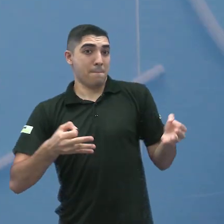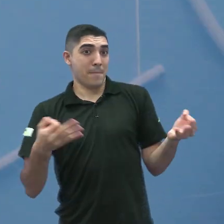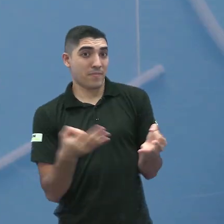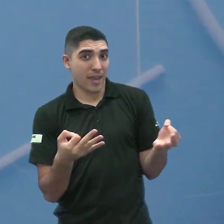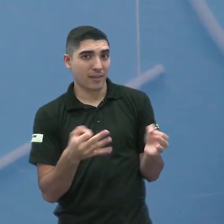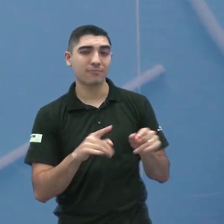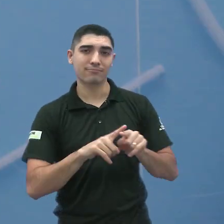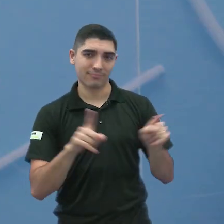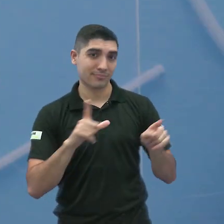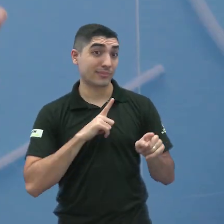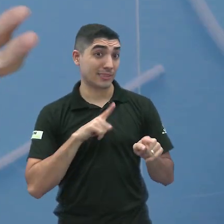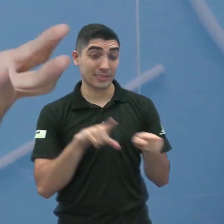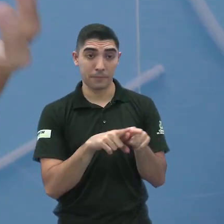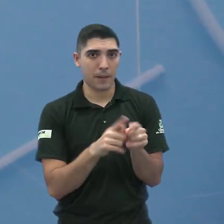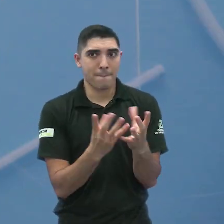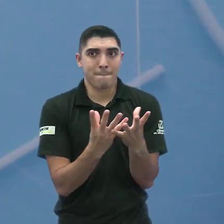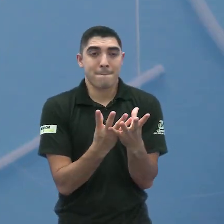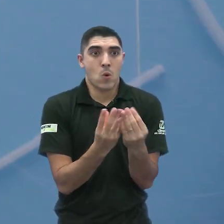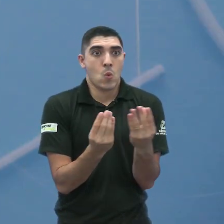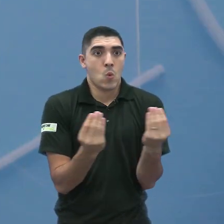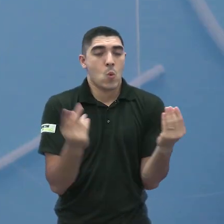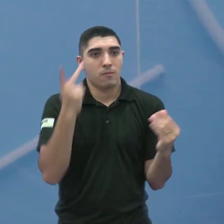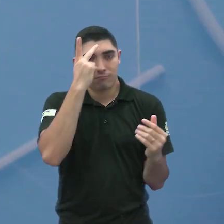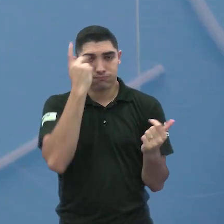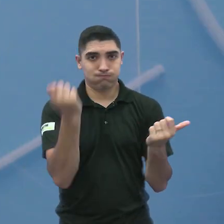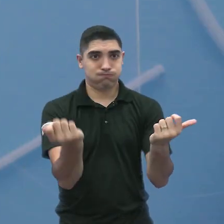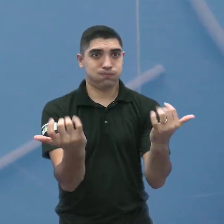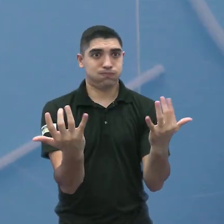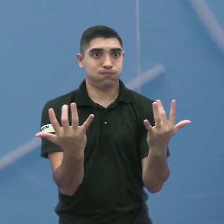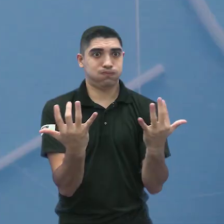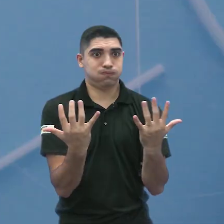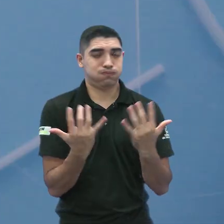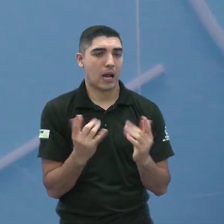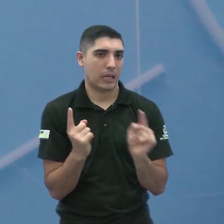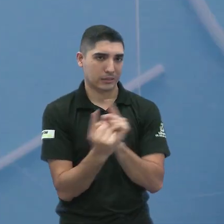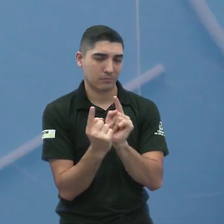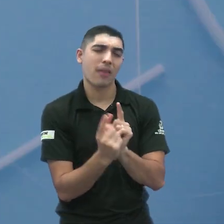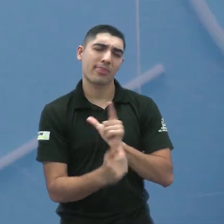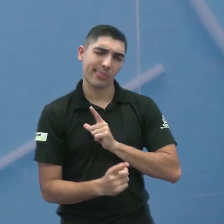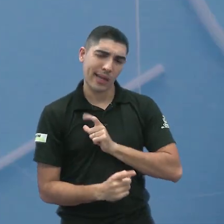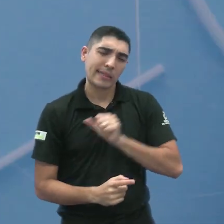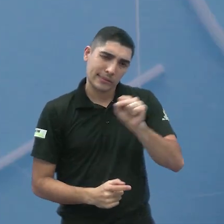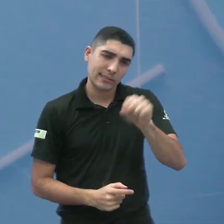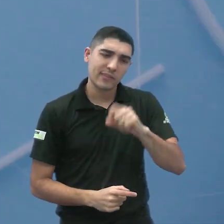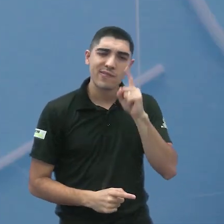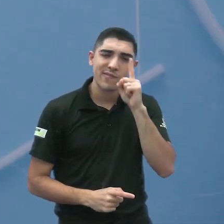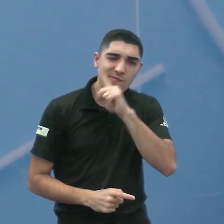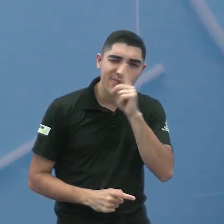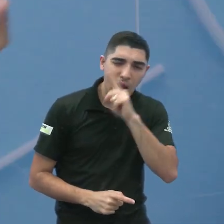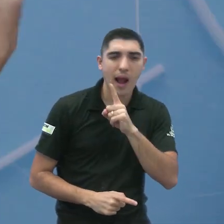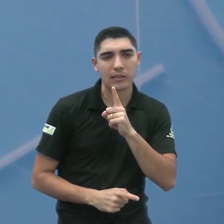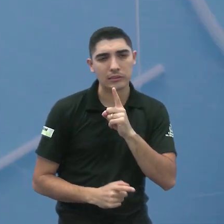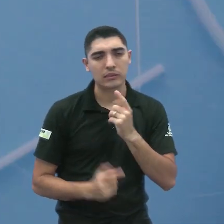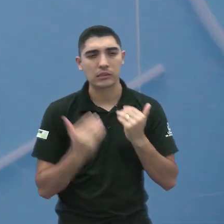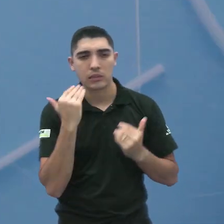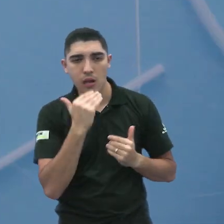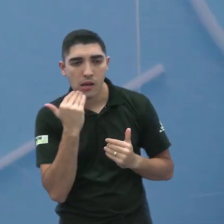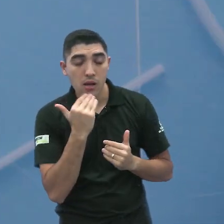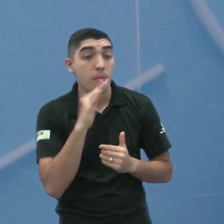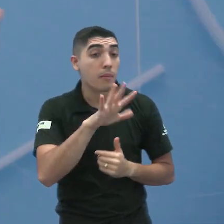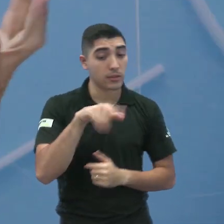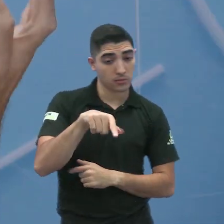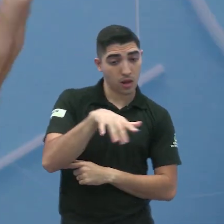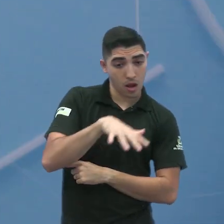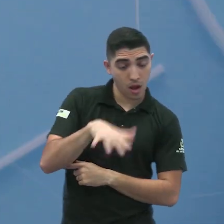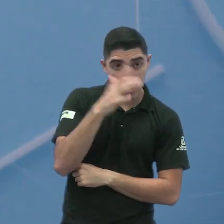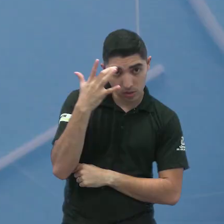a demanda supera muito a capacidade de atendimento, existem falhas, mas, por exemplo, na saúde mental foi